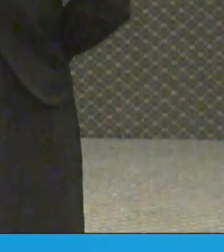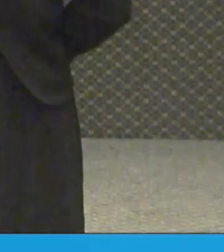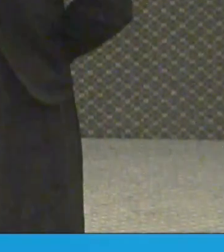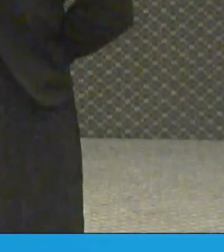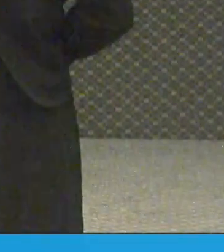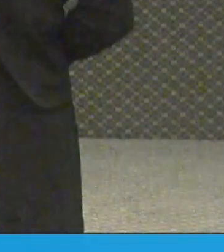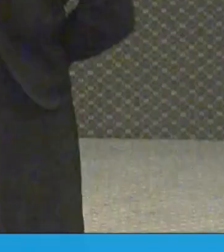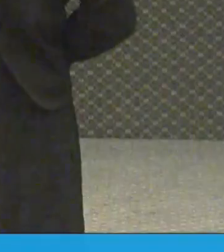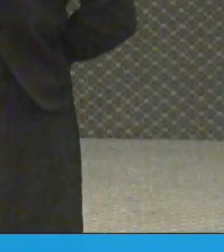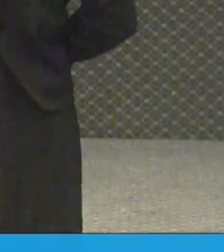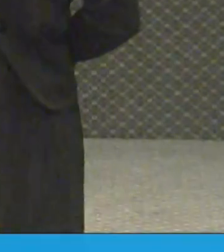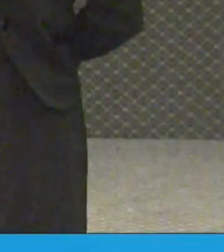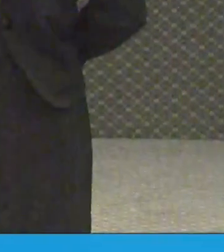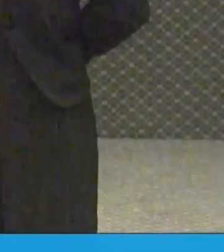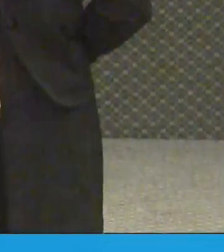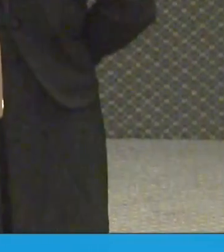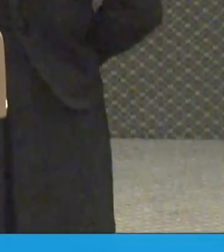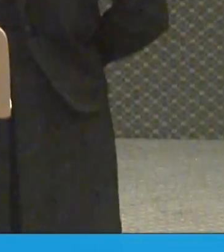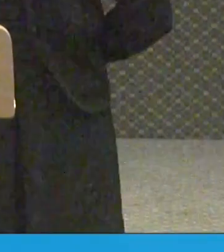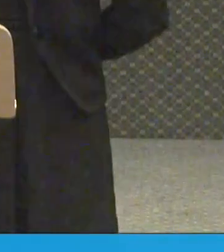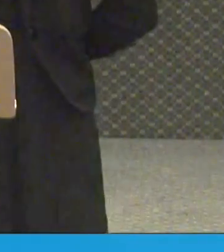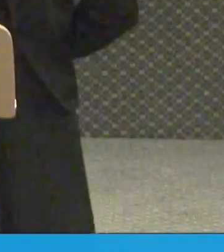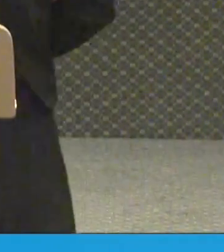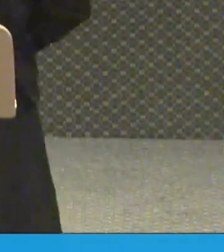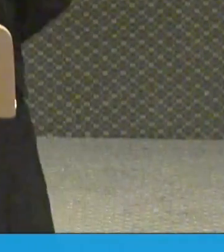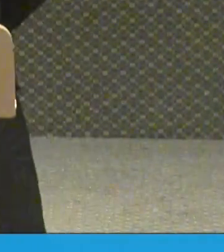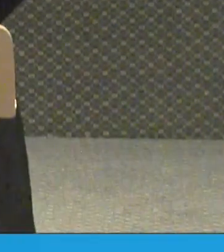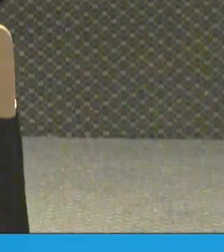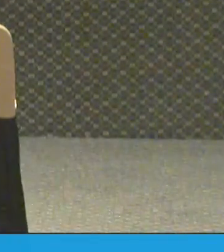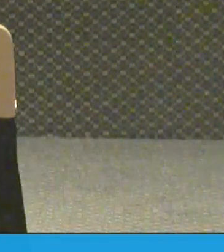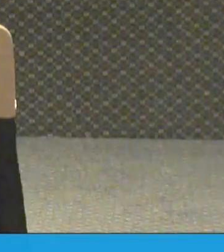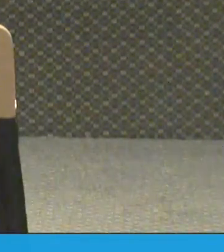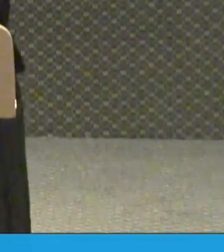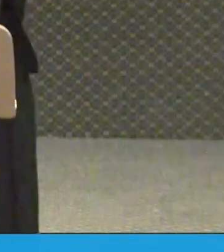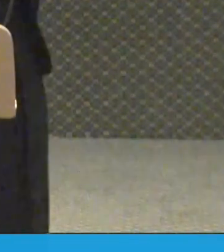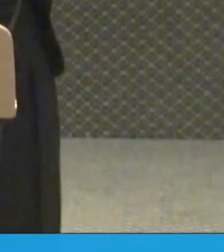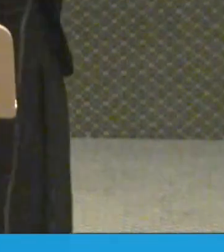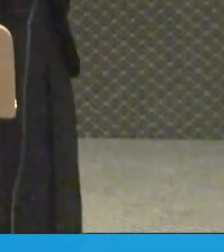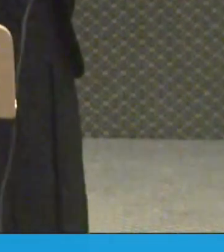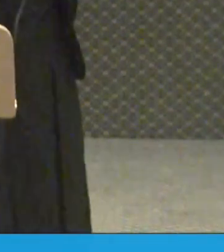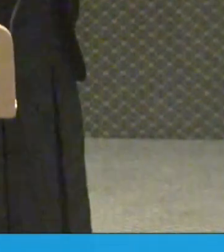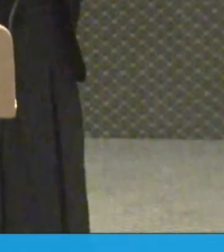Belisário? Então, falar de paz, vamos cantar paz.